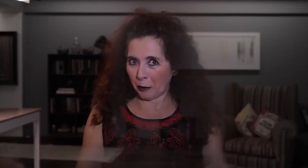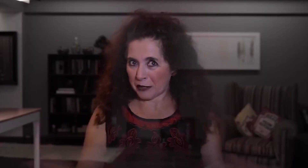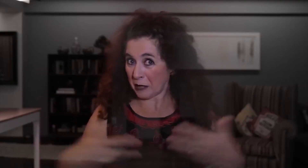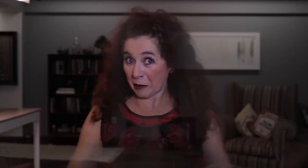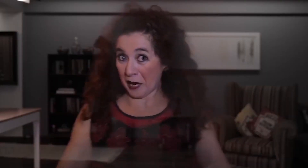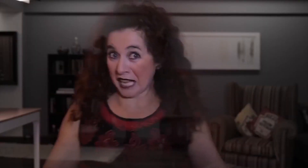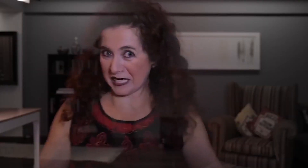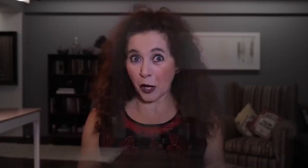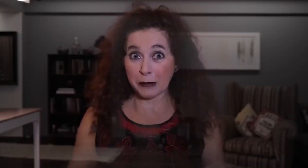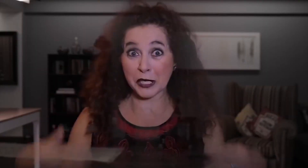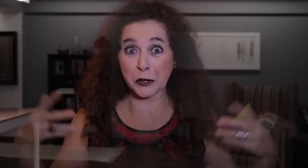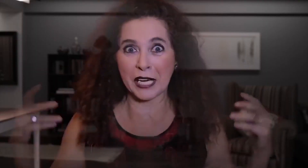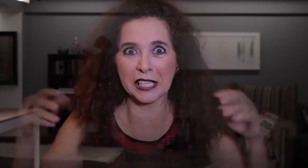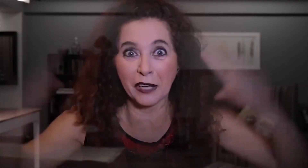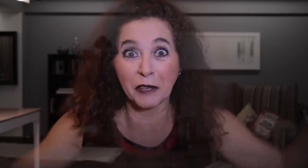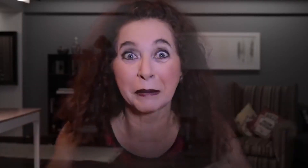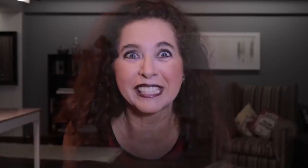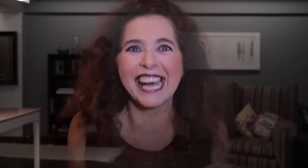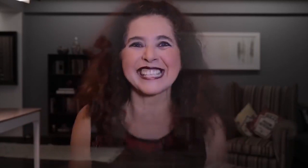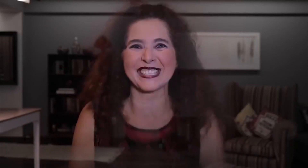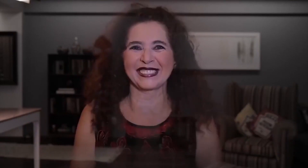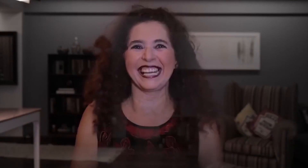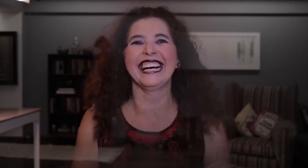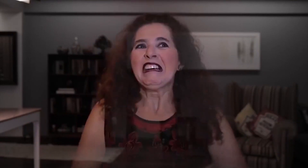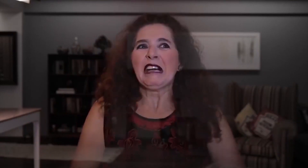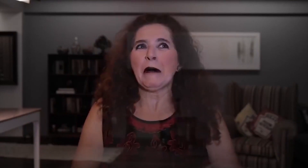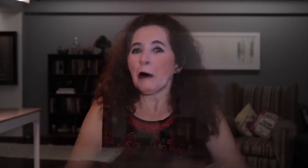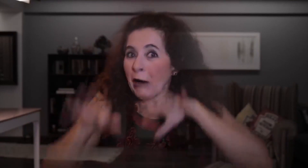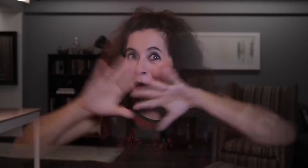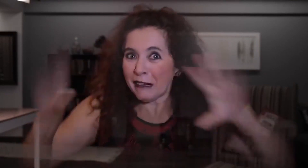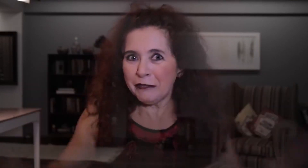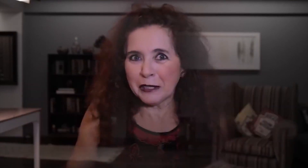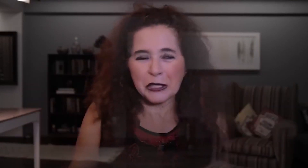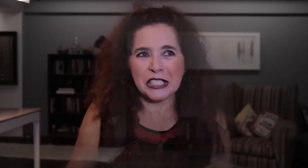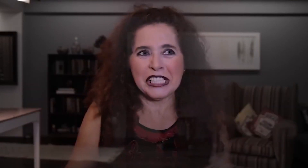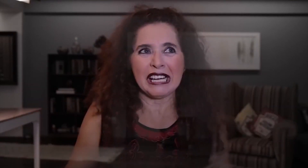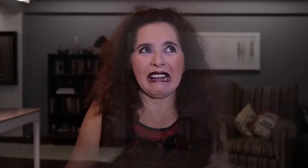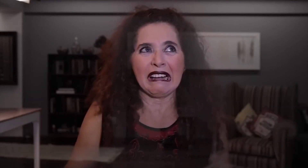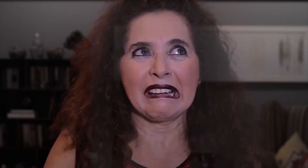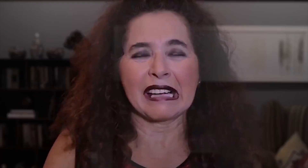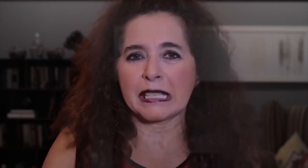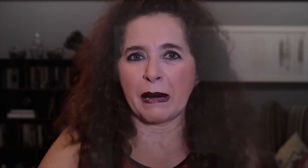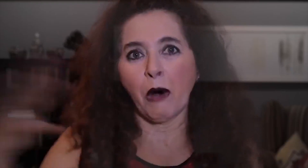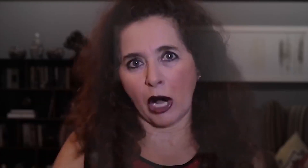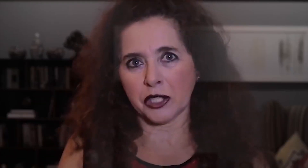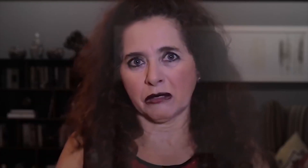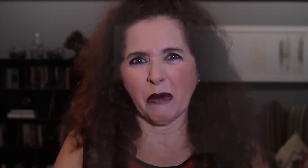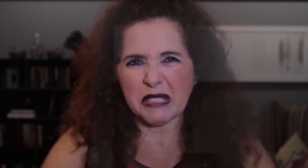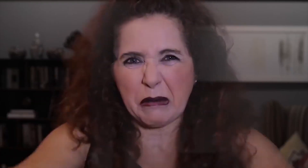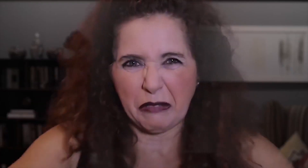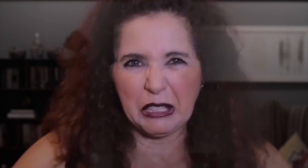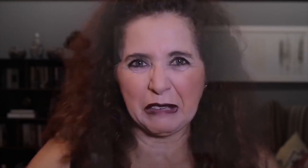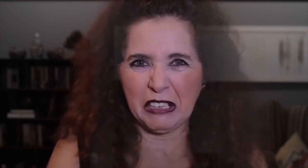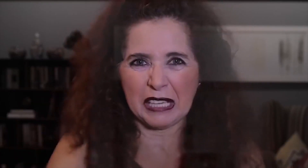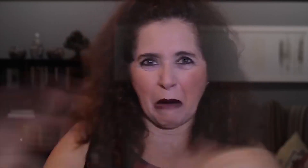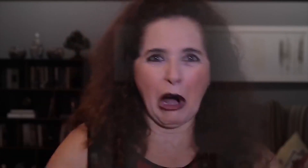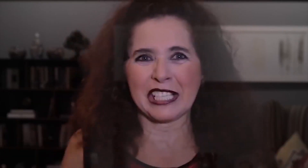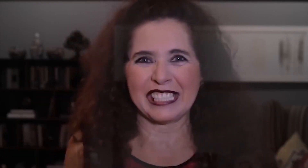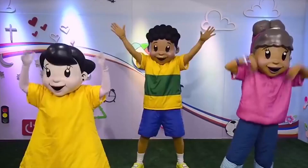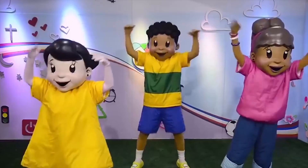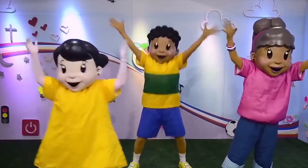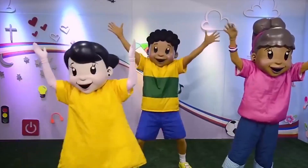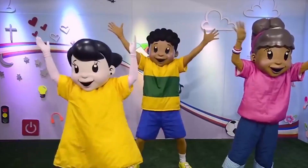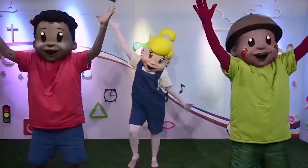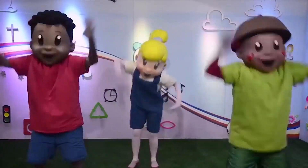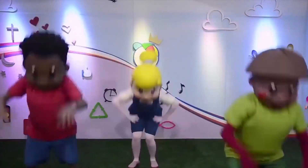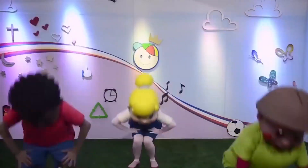Bom, eu quero falar de mim, né? Um pouco. Você nem me conhece. Sou obsessora aqui nova no pedaço, né? A minha vida hoje em dia é. Quer dizer, minha morte. Como